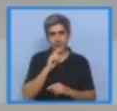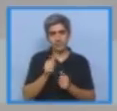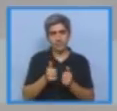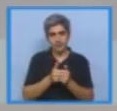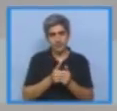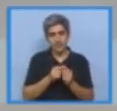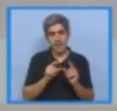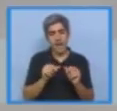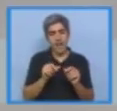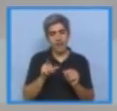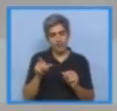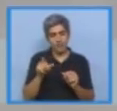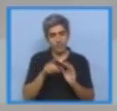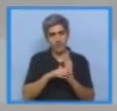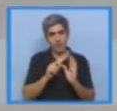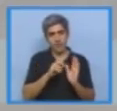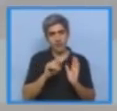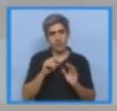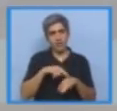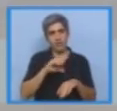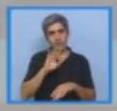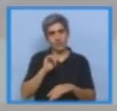acompanhar a edição rádio do programa Eclésia pelas